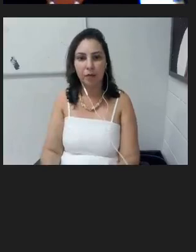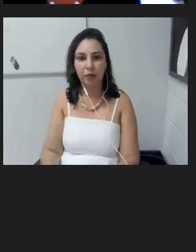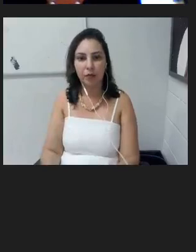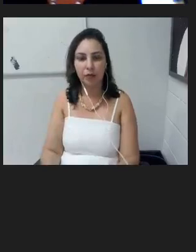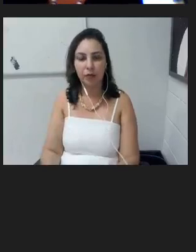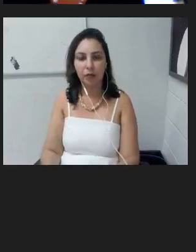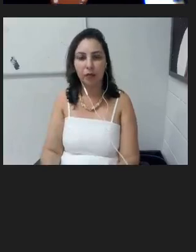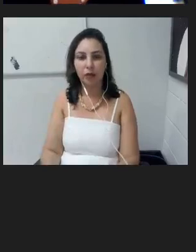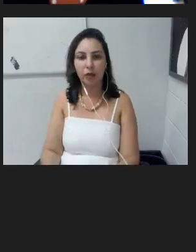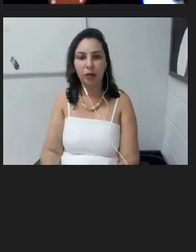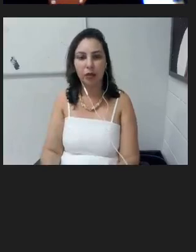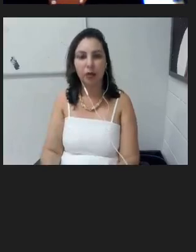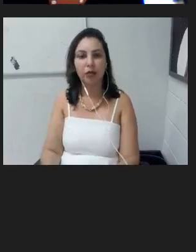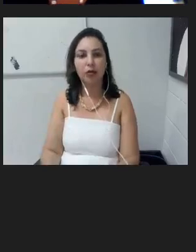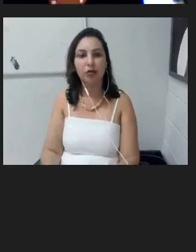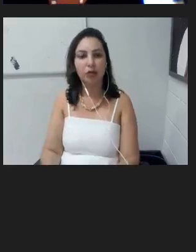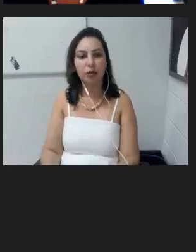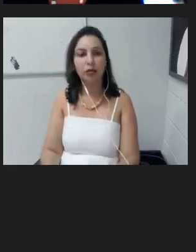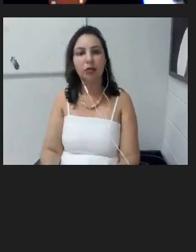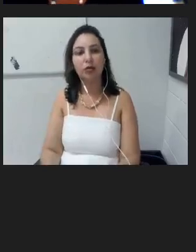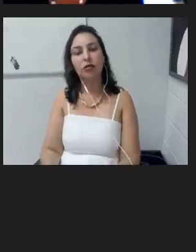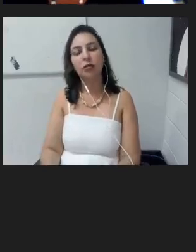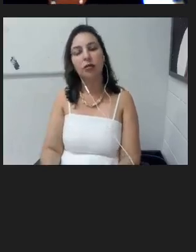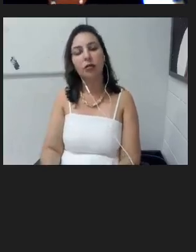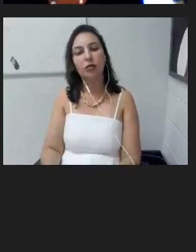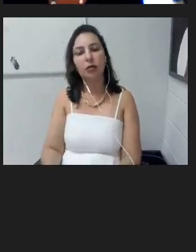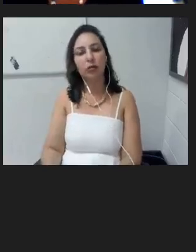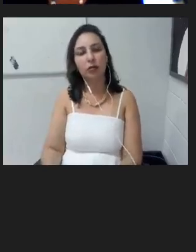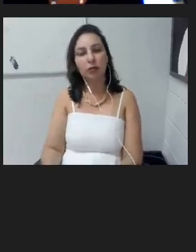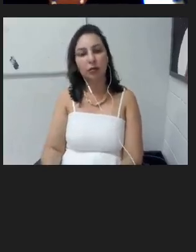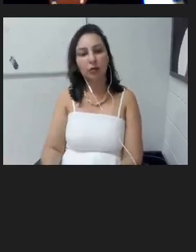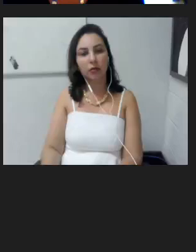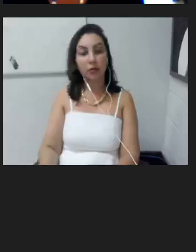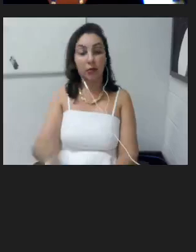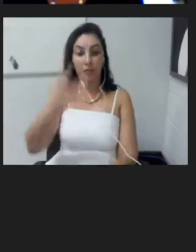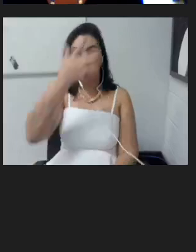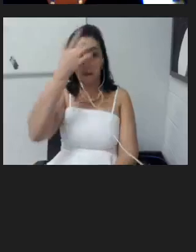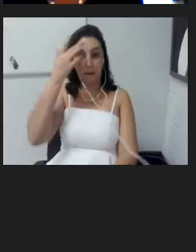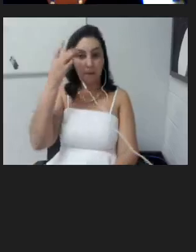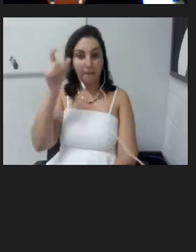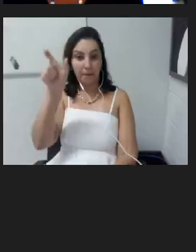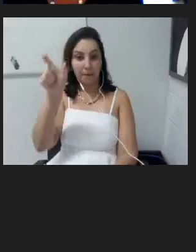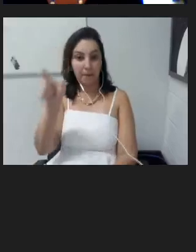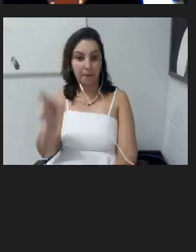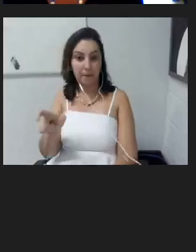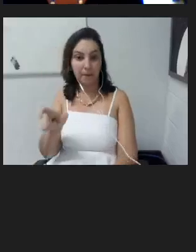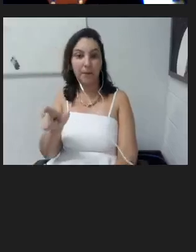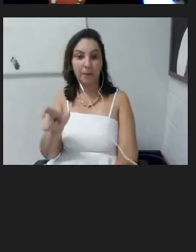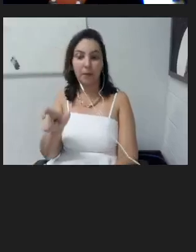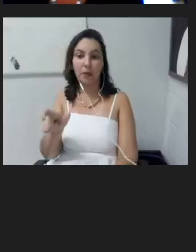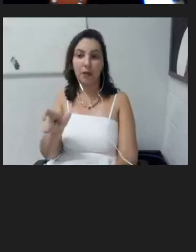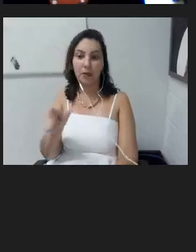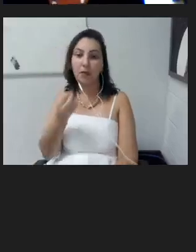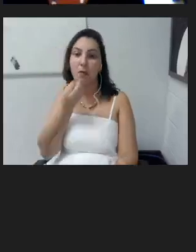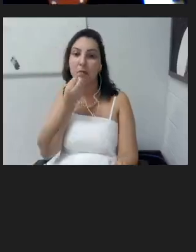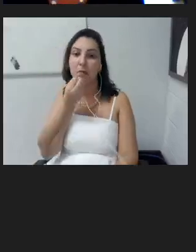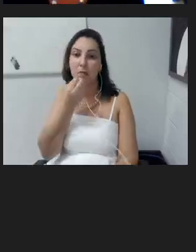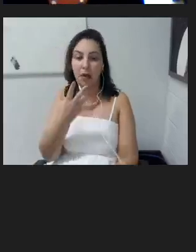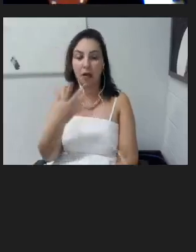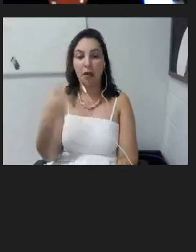Tem um comentário aqui. Para que tenhamos uma pessoa bem, é preciso que uma tribo inteira cuide dela, não